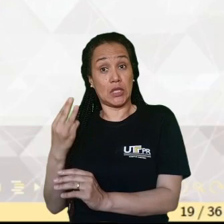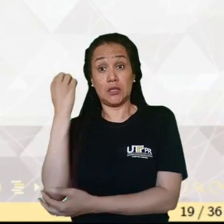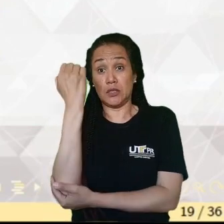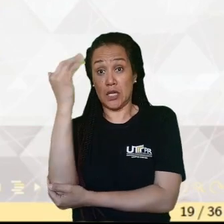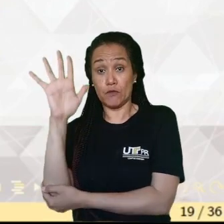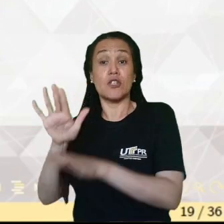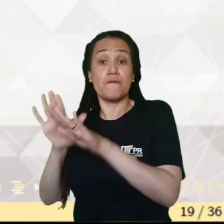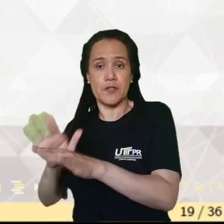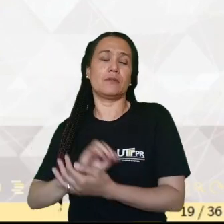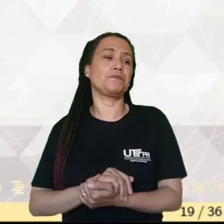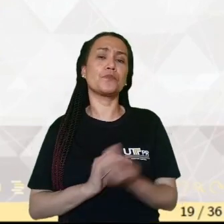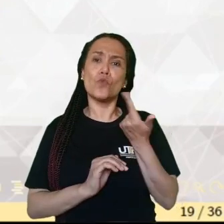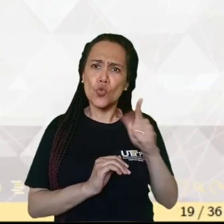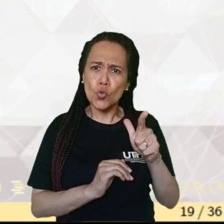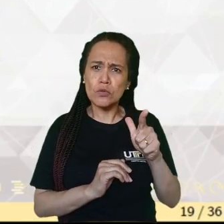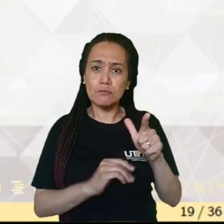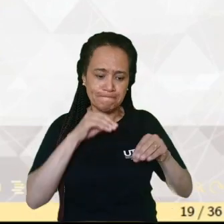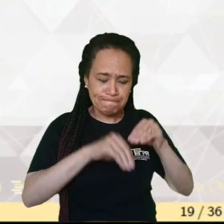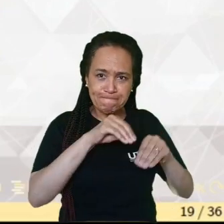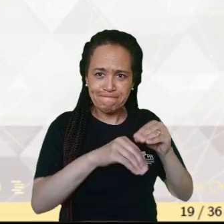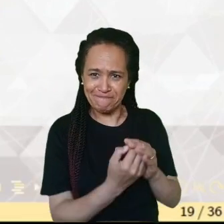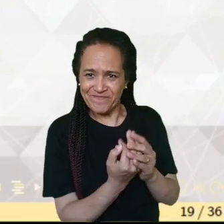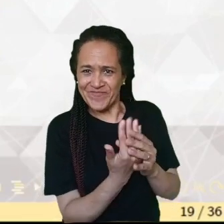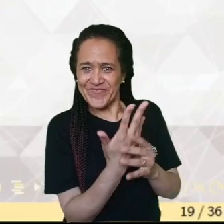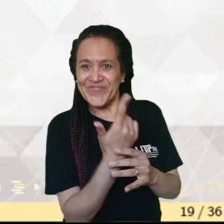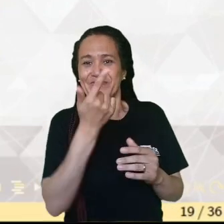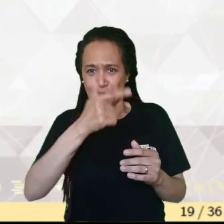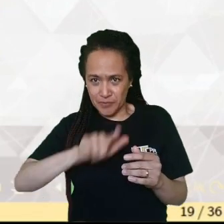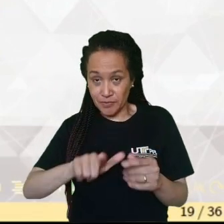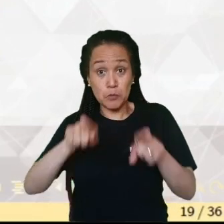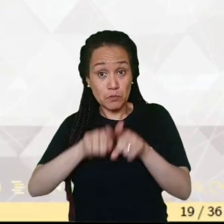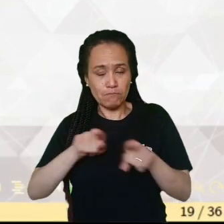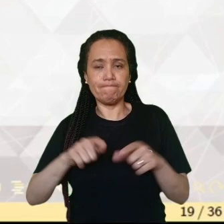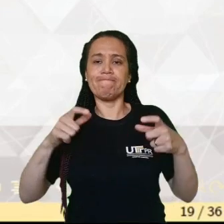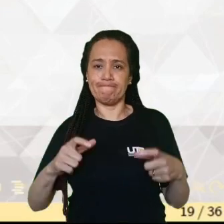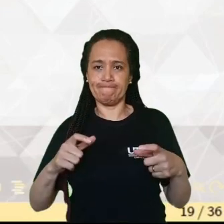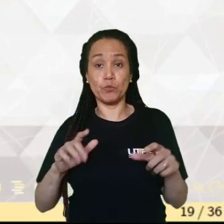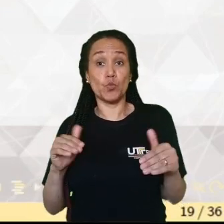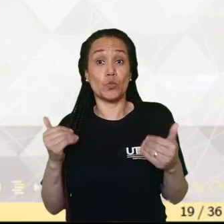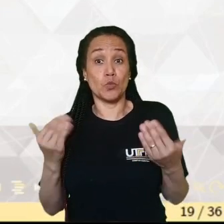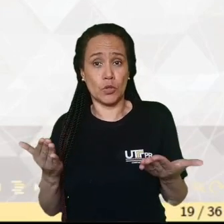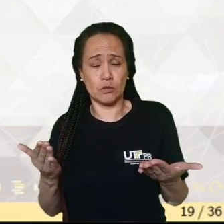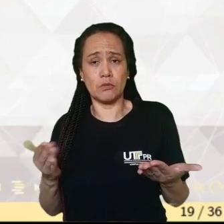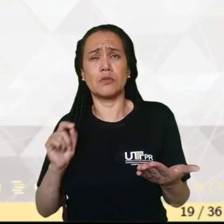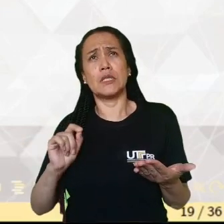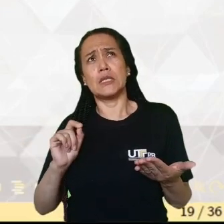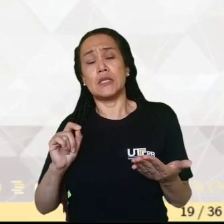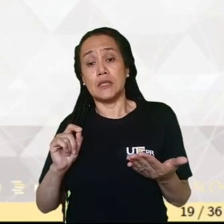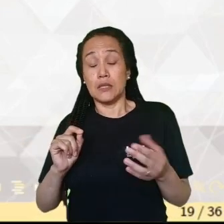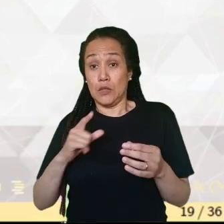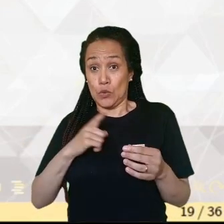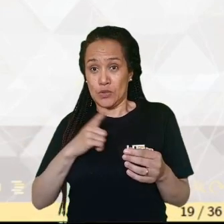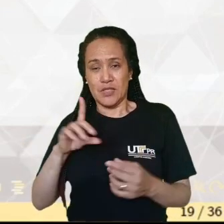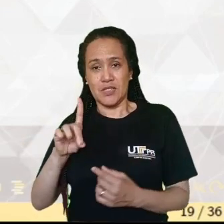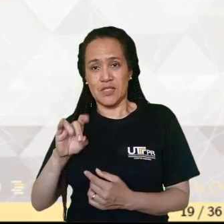né? Num próximo replantio que você for realizar naquele local, quando você for coletar, exemplo, o